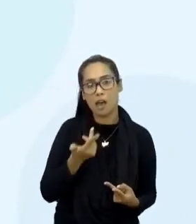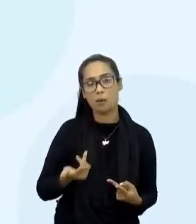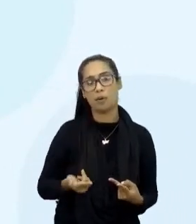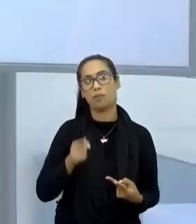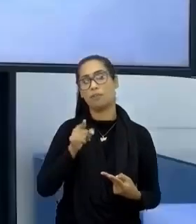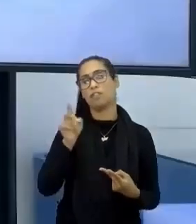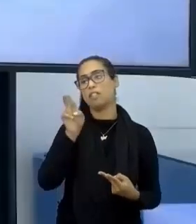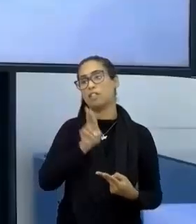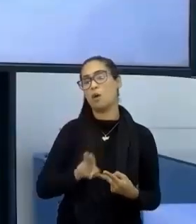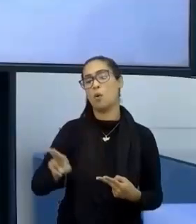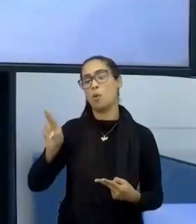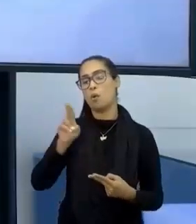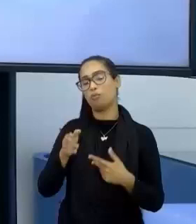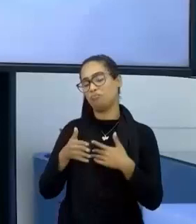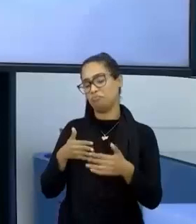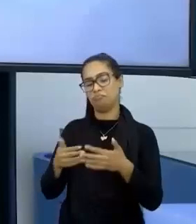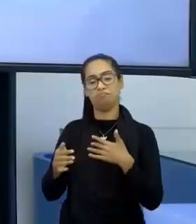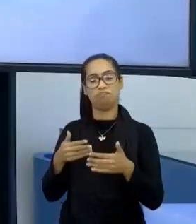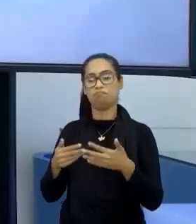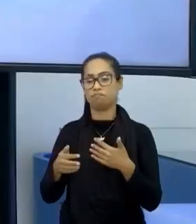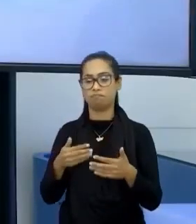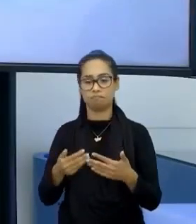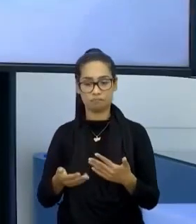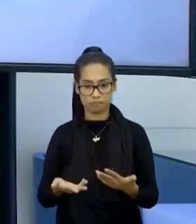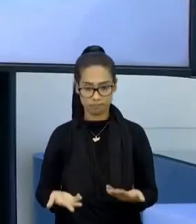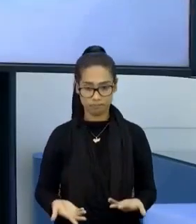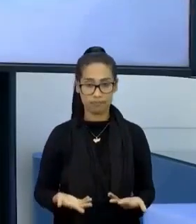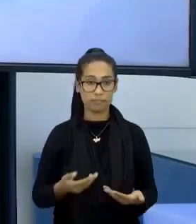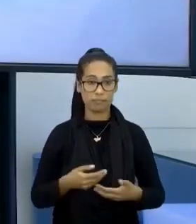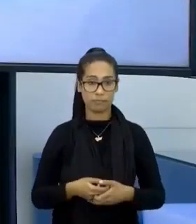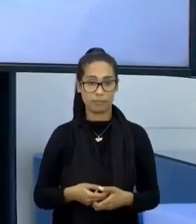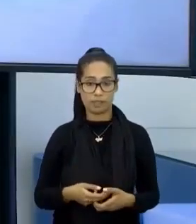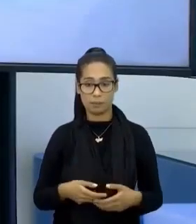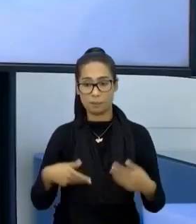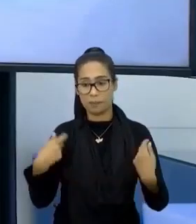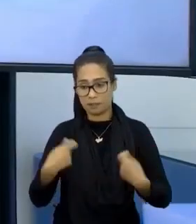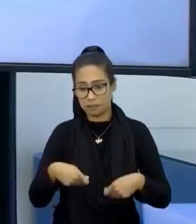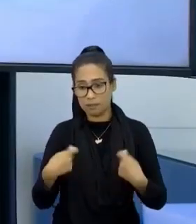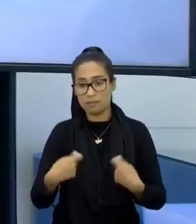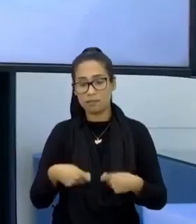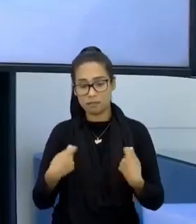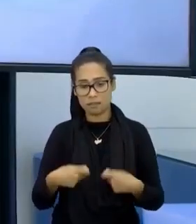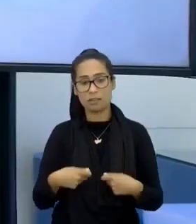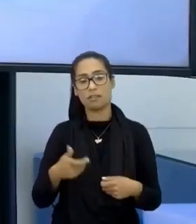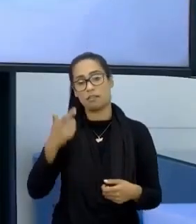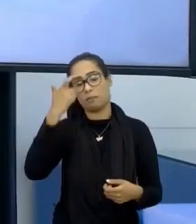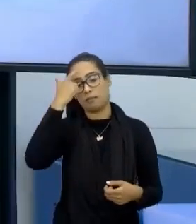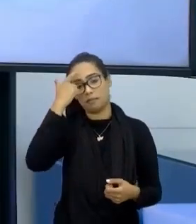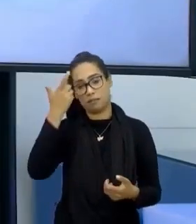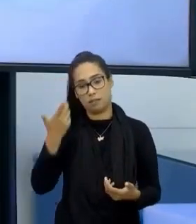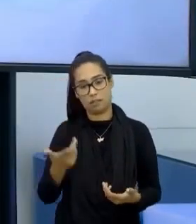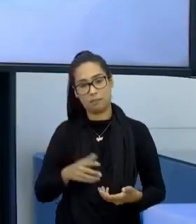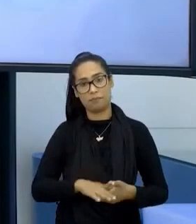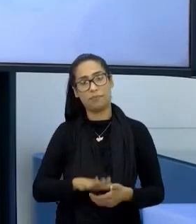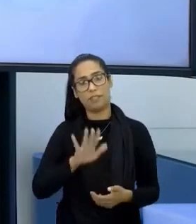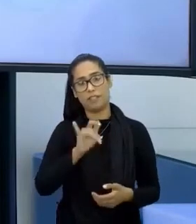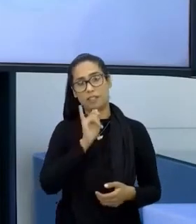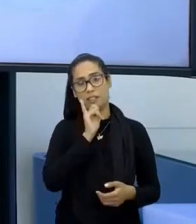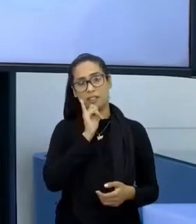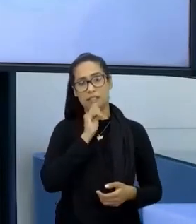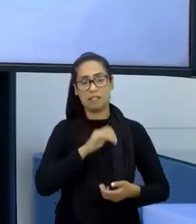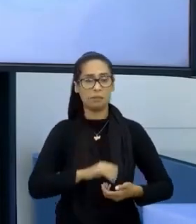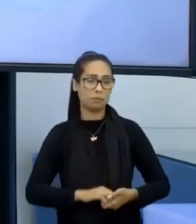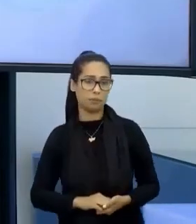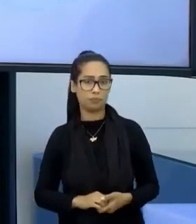você tem a quantidade que você usa e você tem a quantidade que é desperdício, certo? Você pode muito bem encher um copo d'água para escovar o